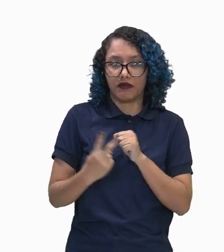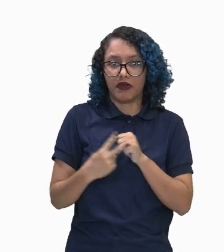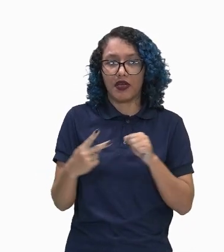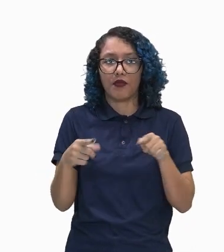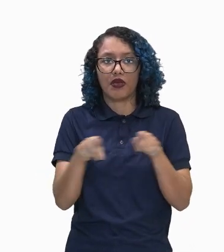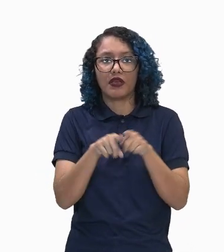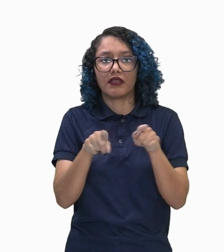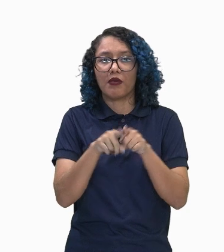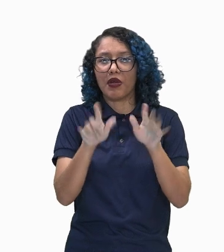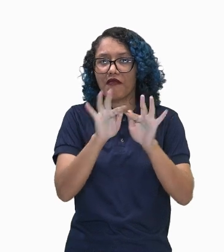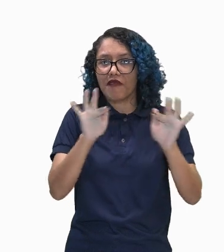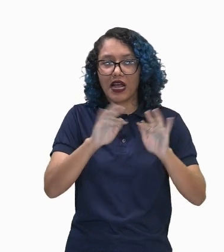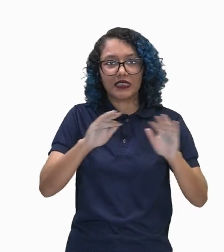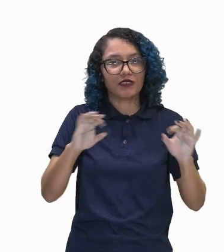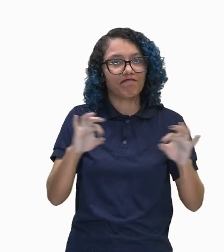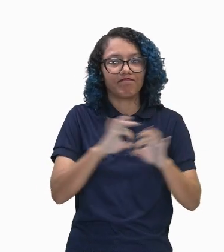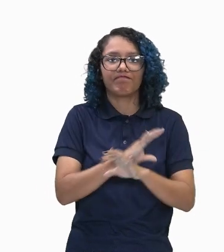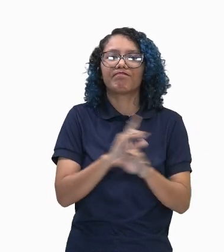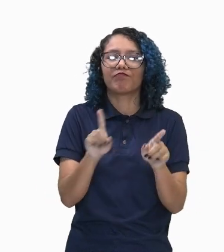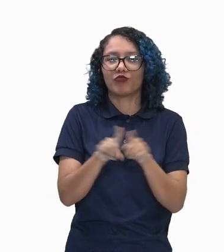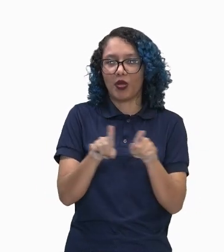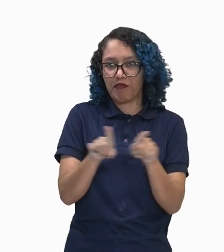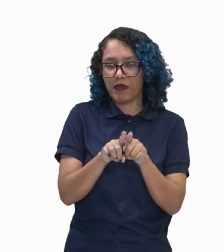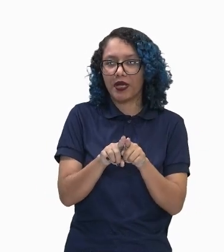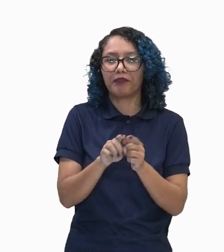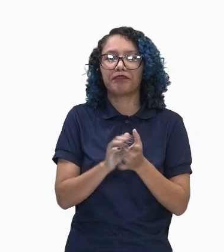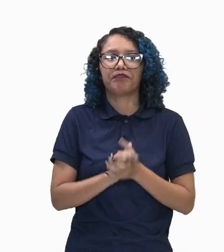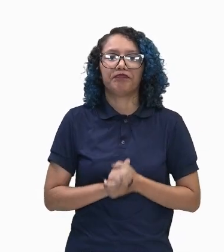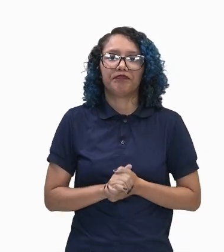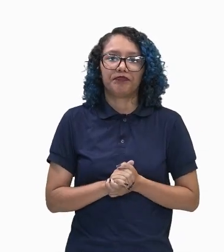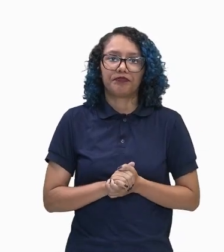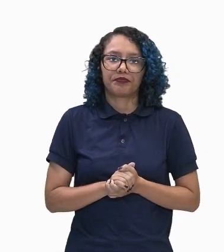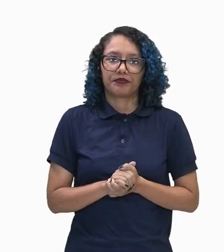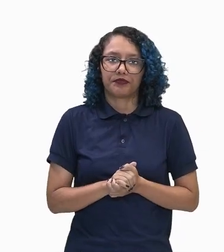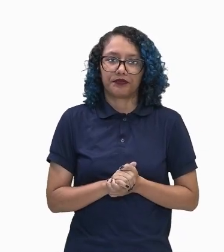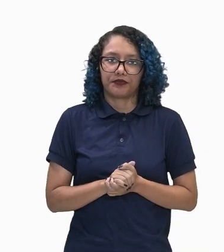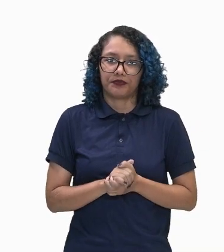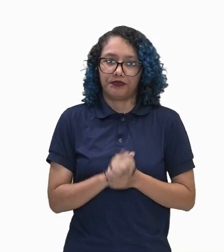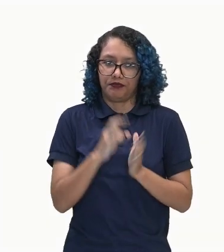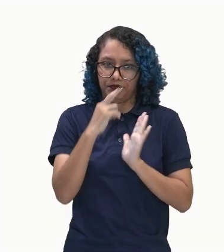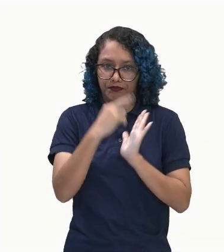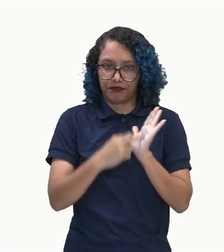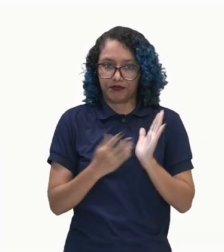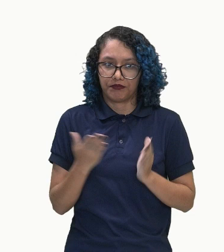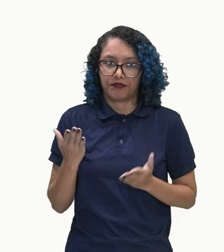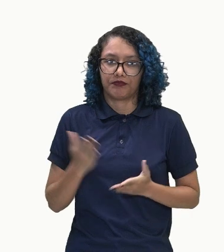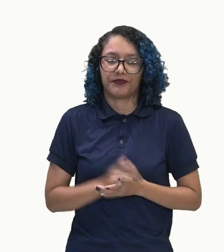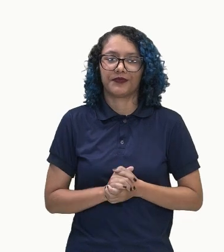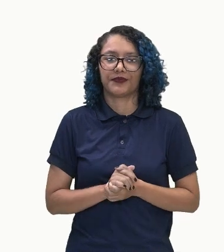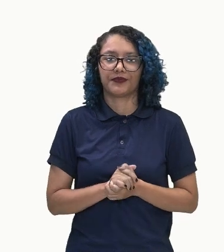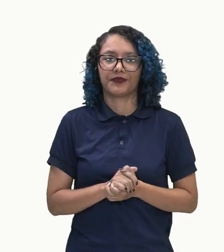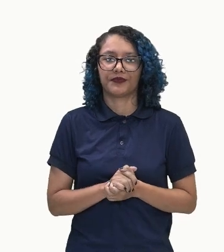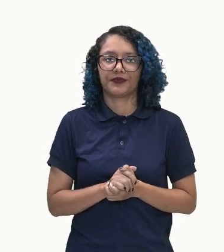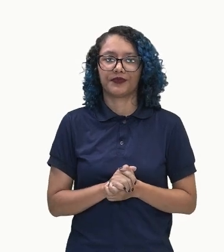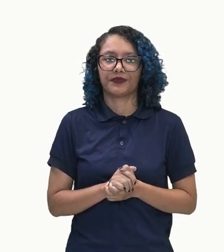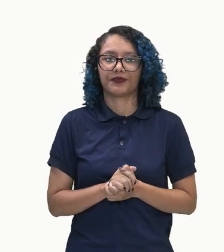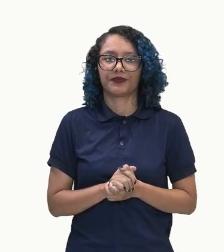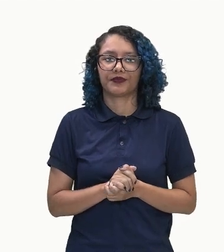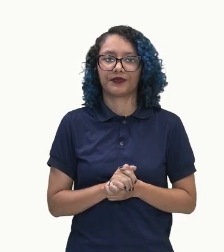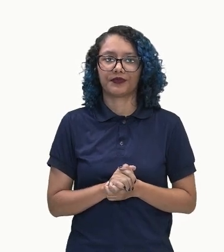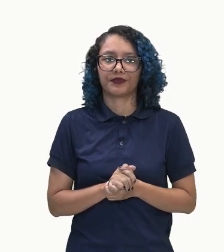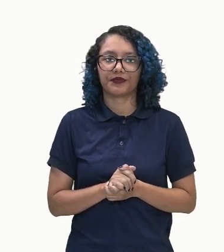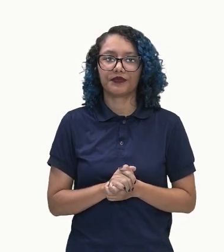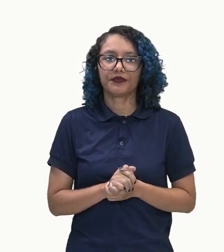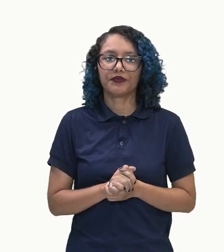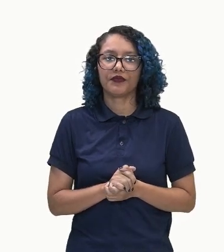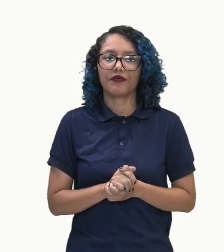orações completas. They typically answer questions such as how, when, where, why, or